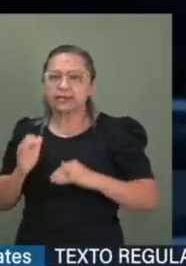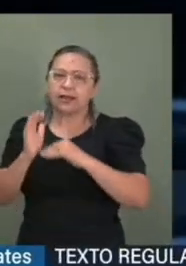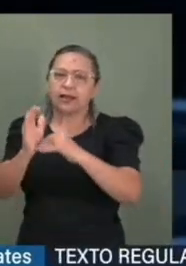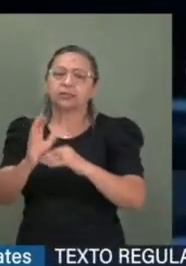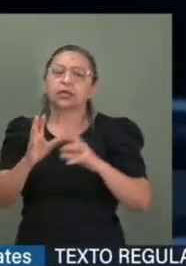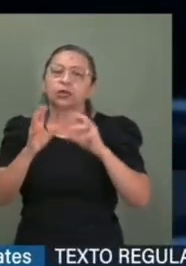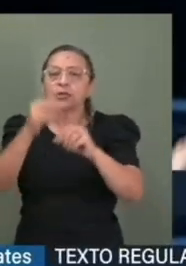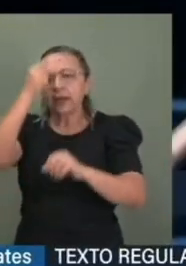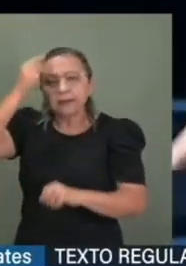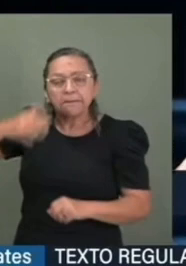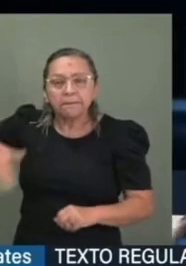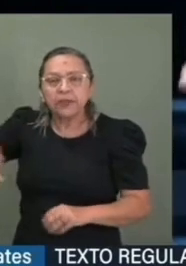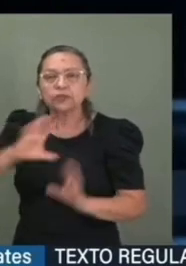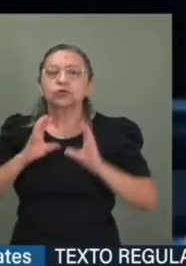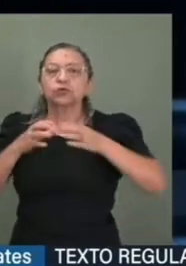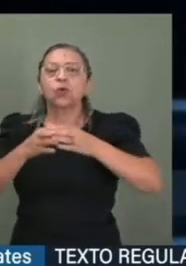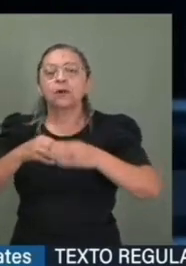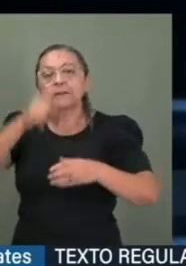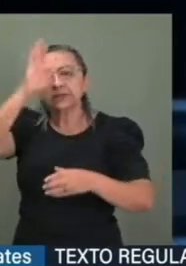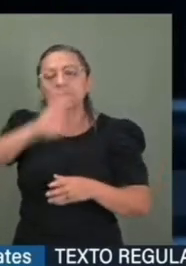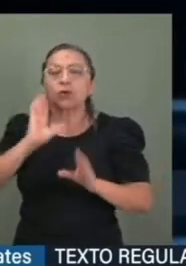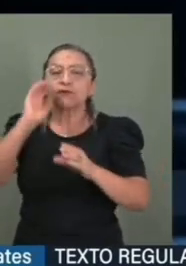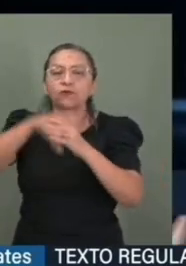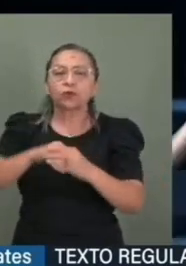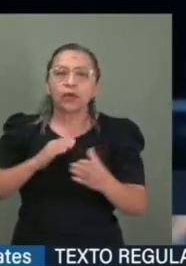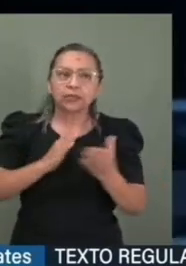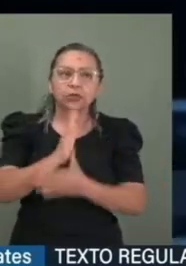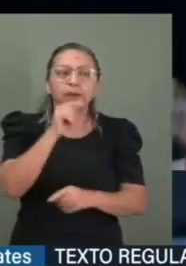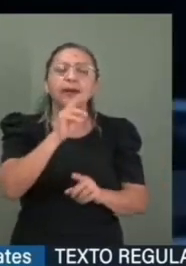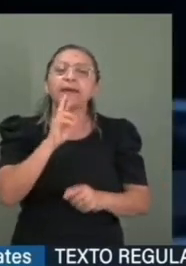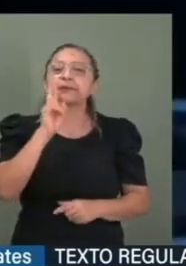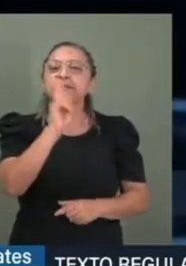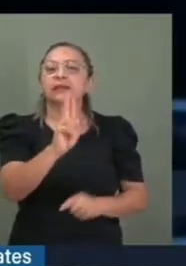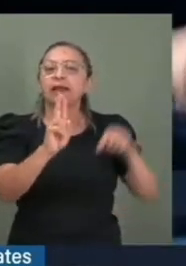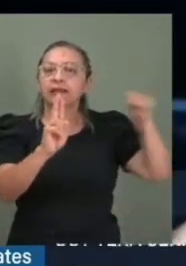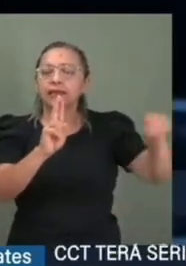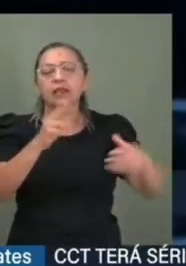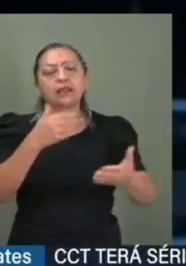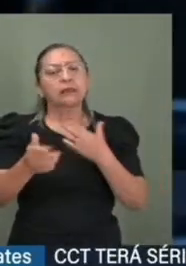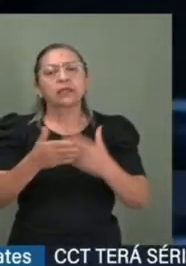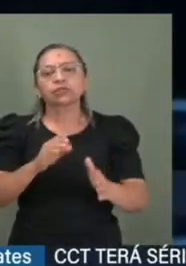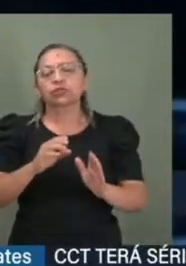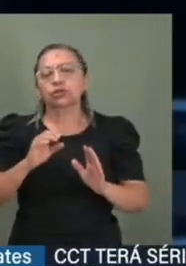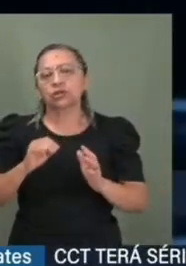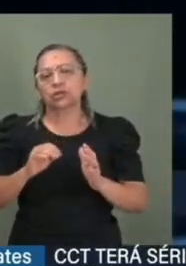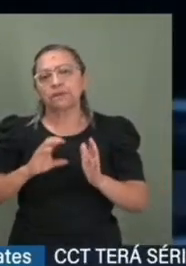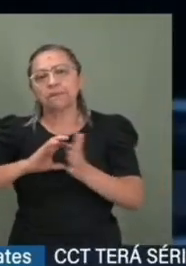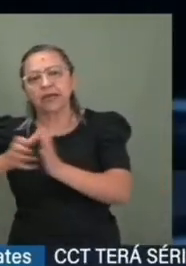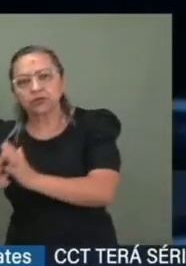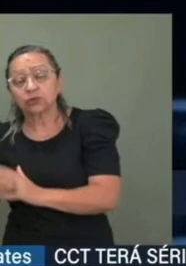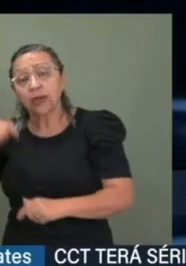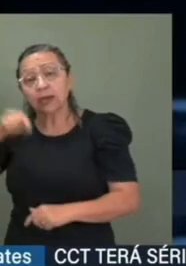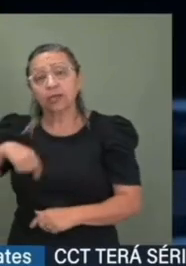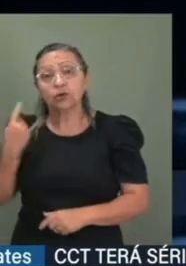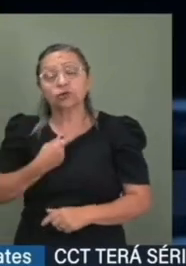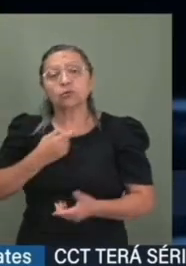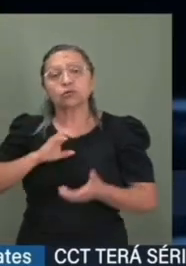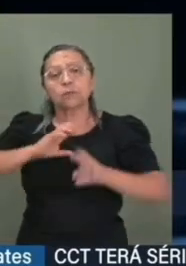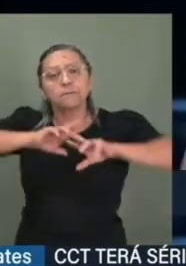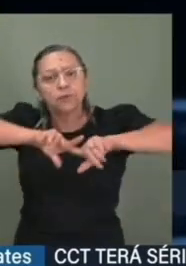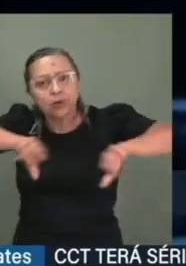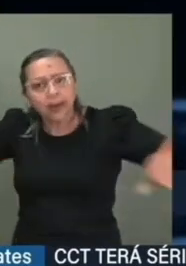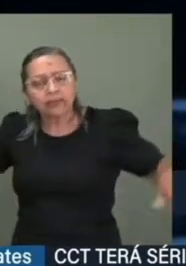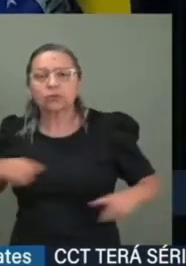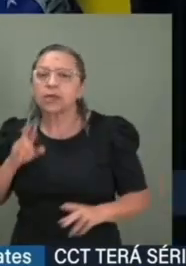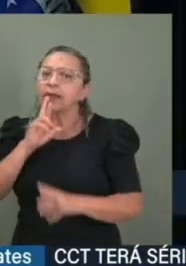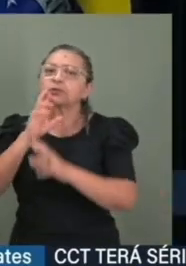de todas as pessoas que o povo brasileiro elegeu para representá-las Independente de ideologia aqui nós somos plurais e somos